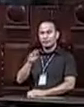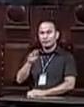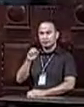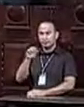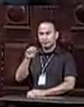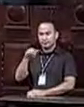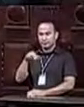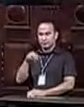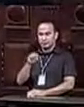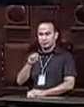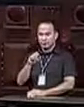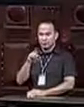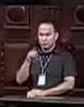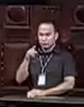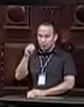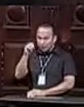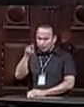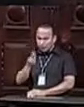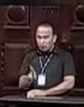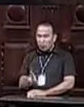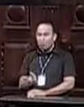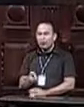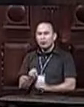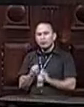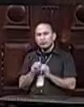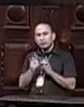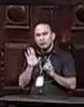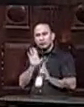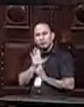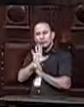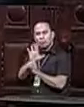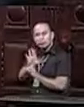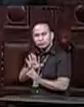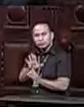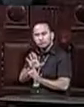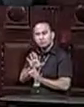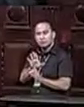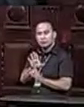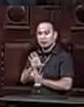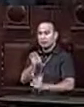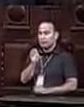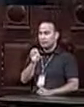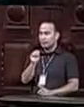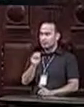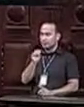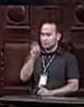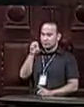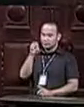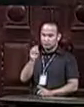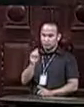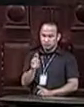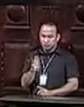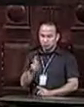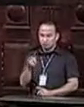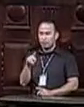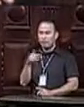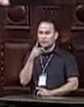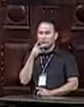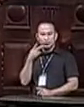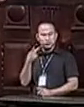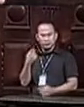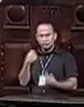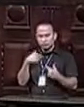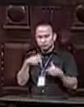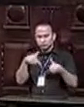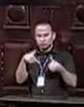alerta, pondera, sinaliza a SEDUC que talvez não devesse fazer aquilo do jeito que